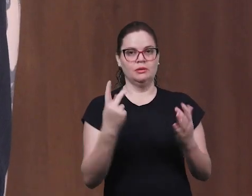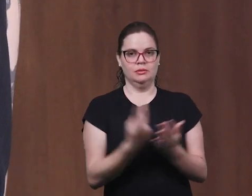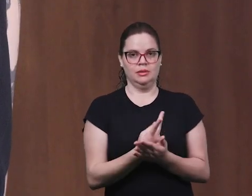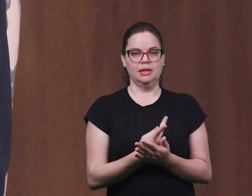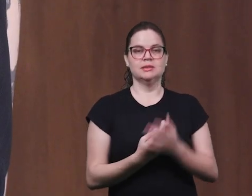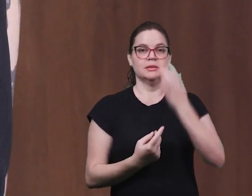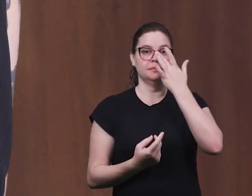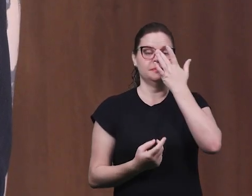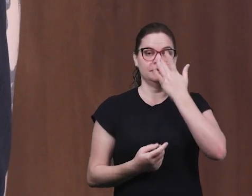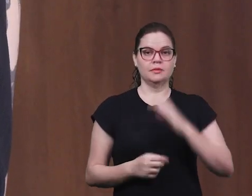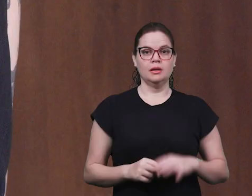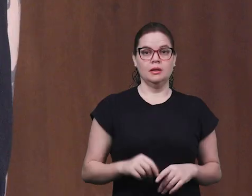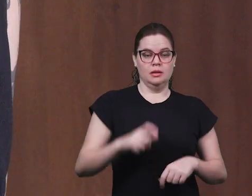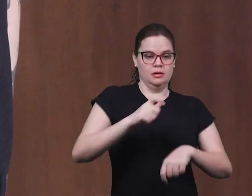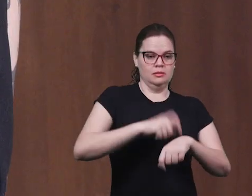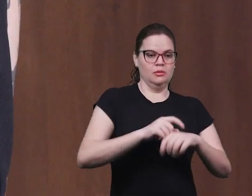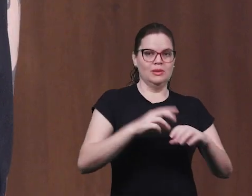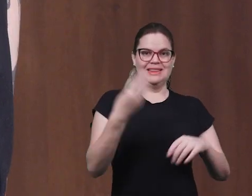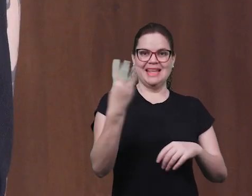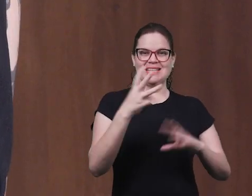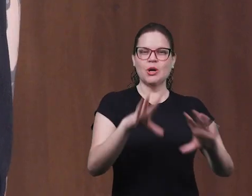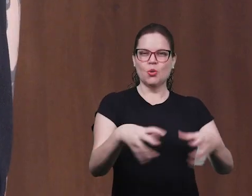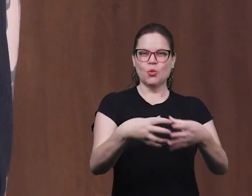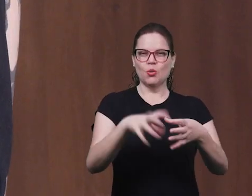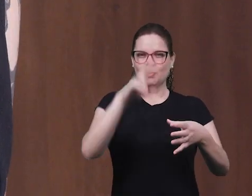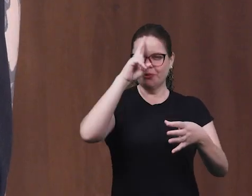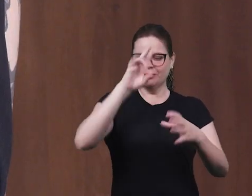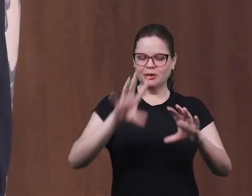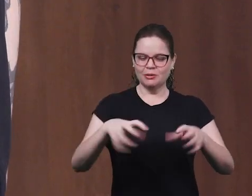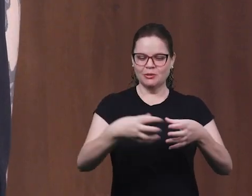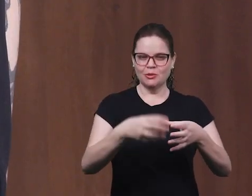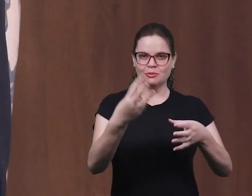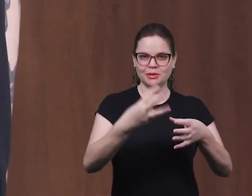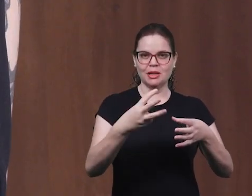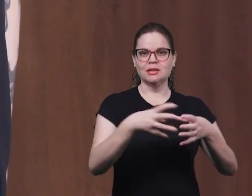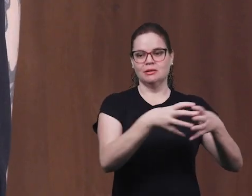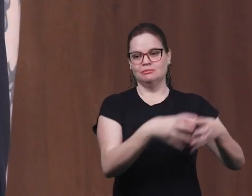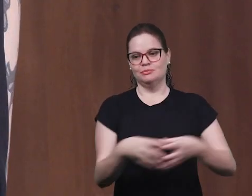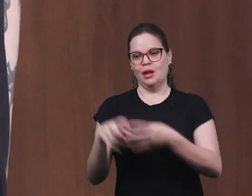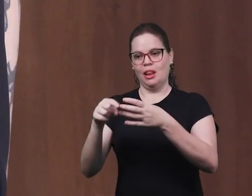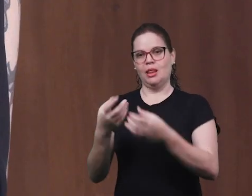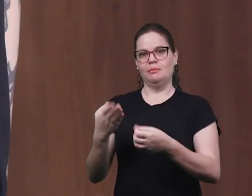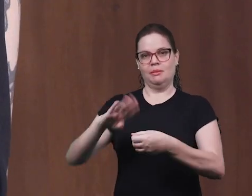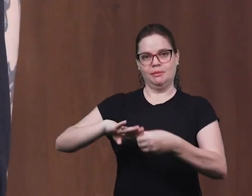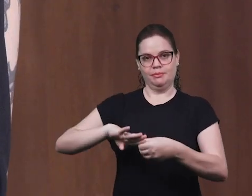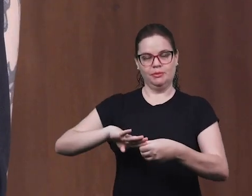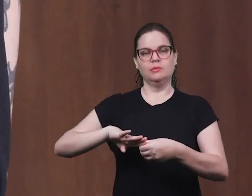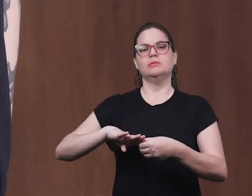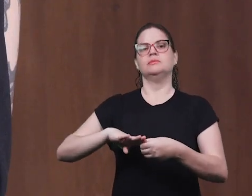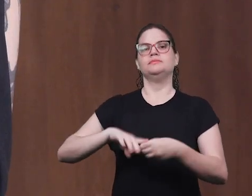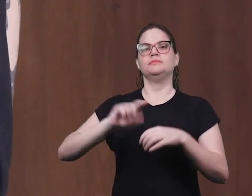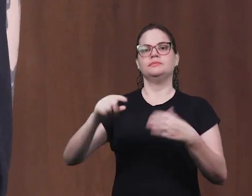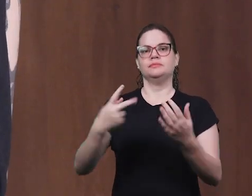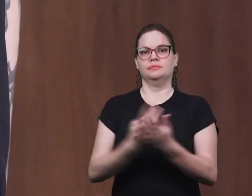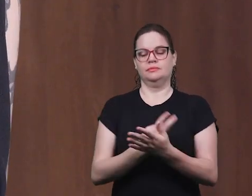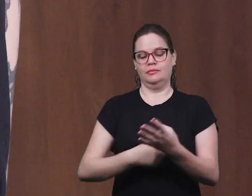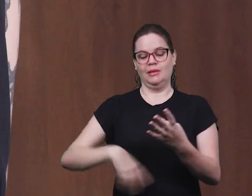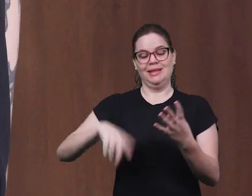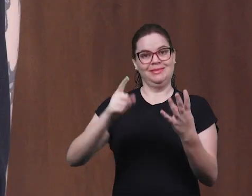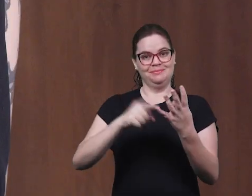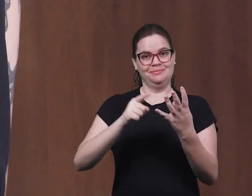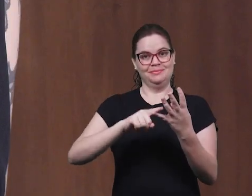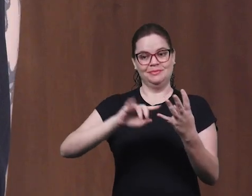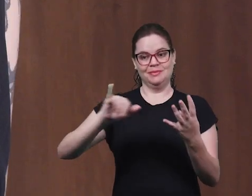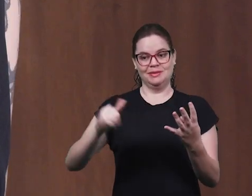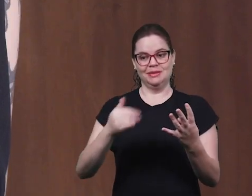rei Nabucodonosor destituiu Joaquim e colocou a